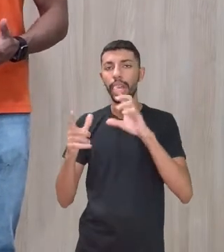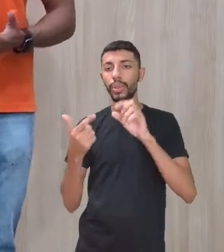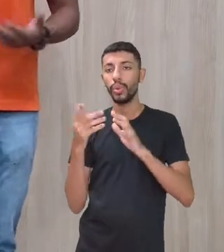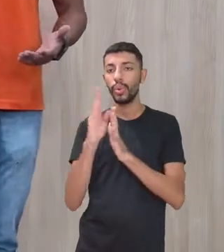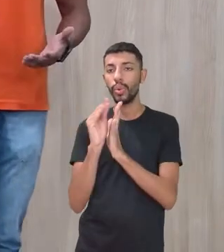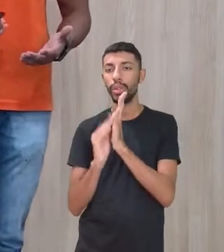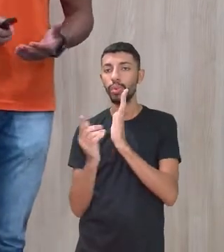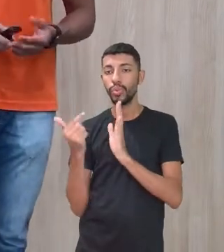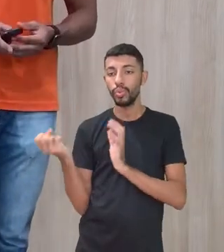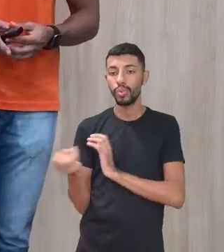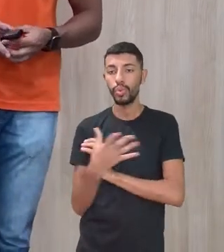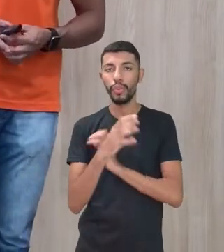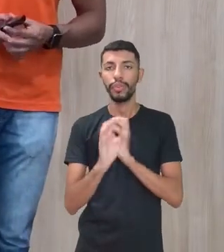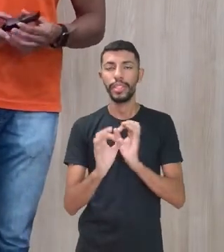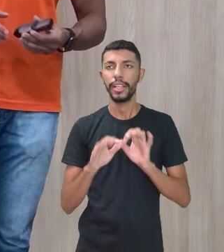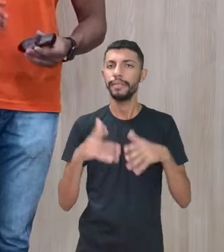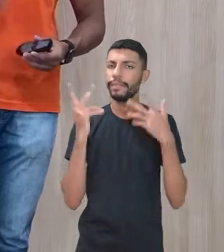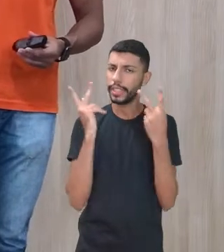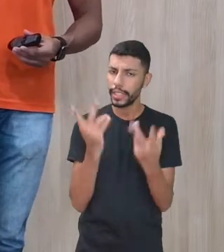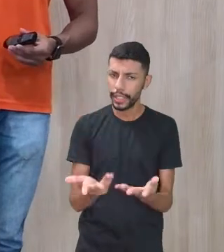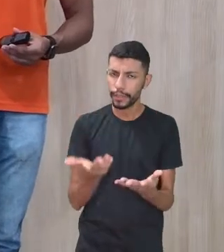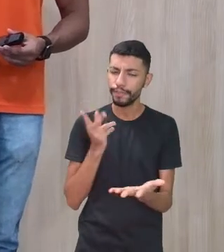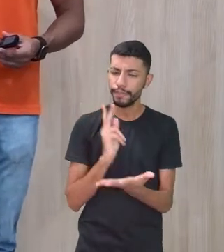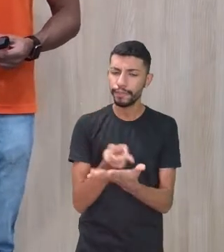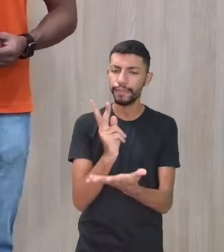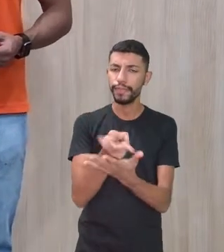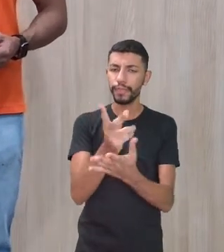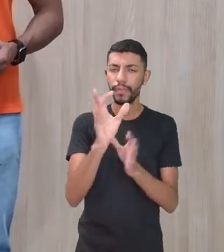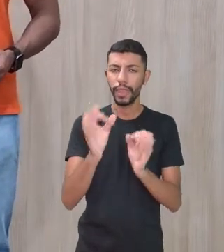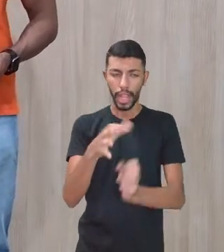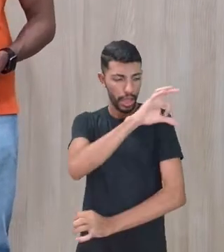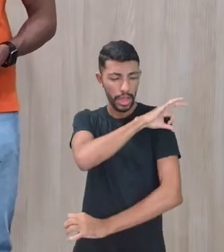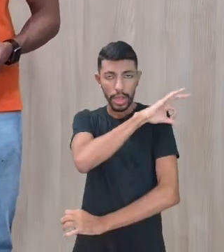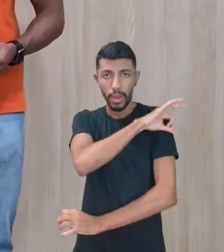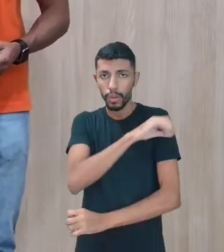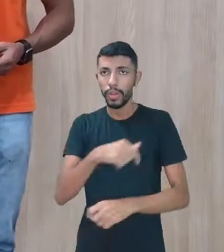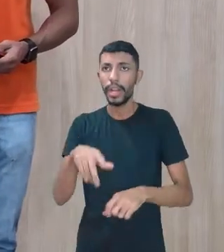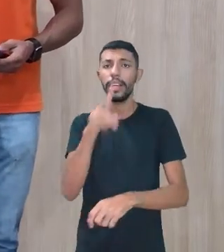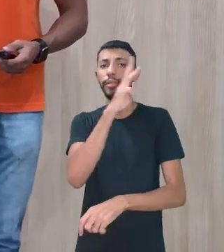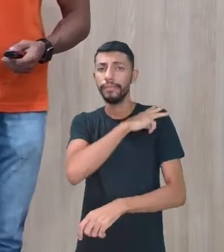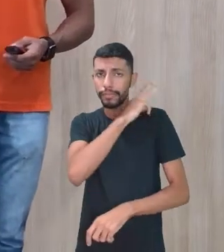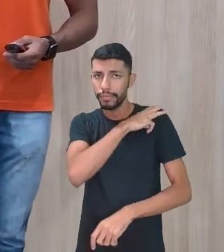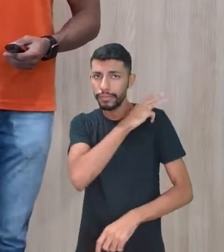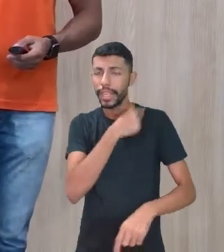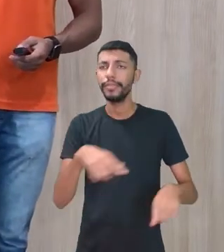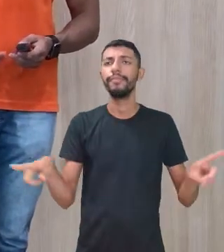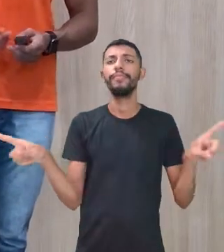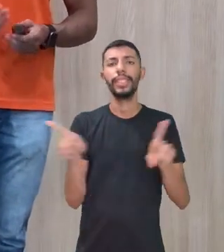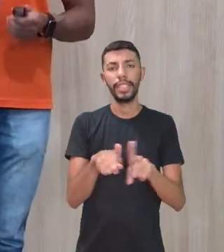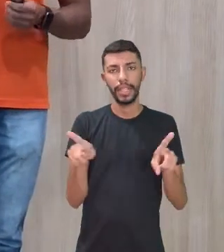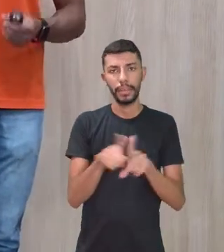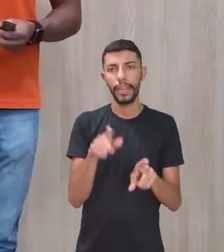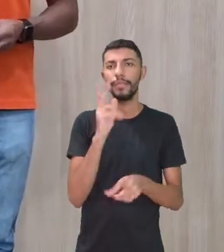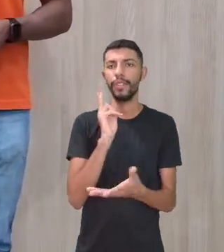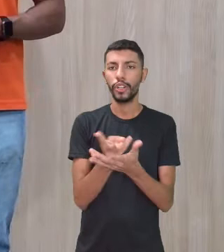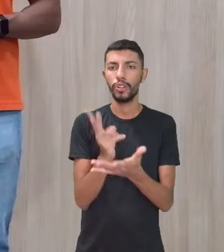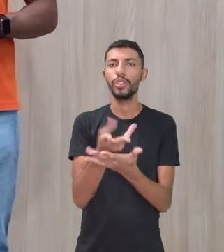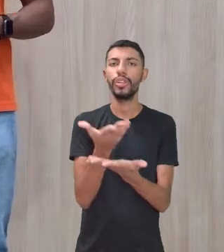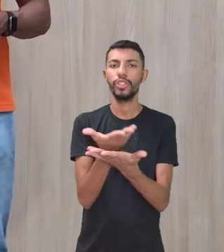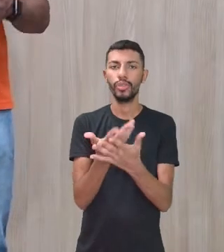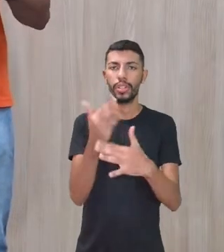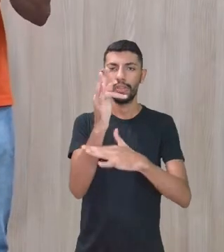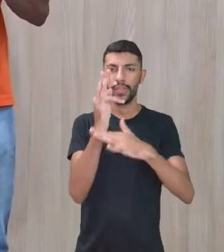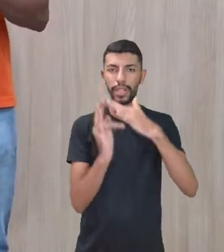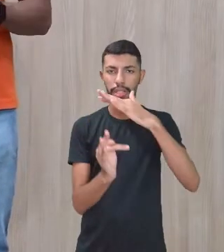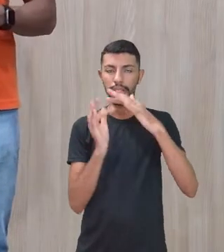conteúdo. E isso não vai acabar. Você vai chegar no nono ano, você vai chegar no ensino médio e você vai continuar estudando